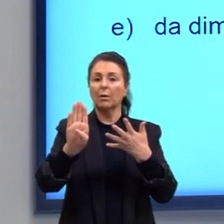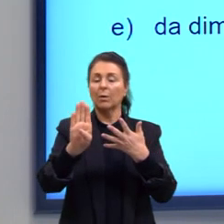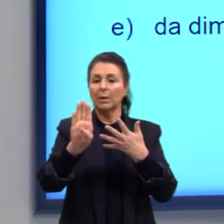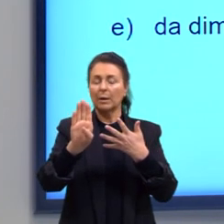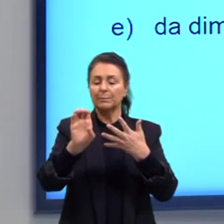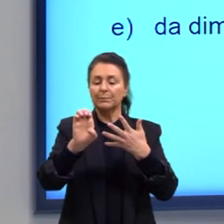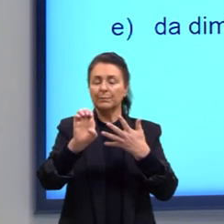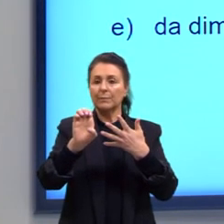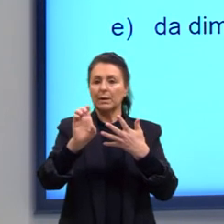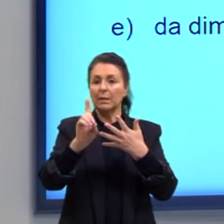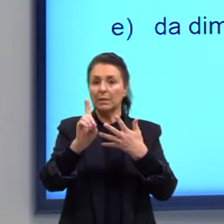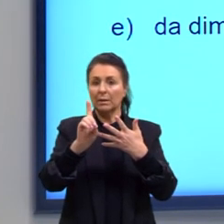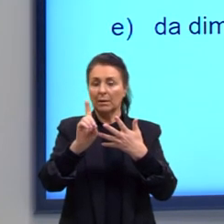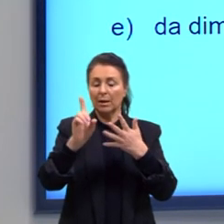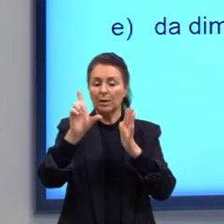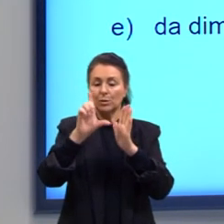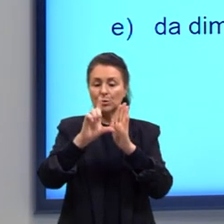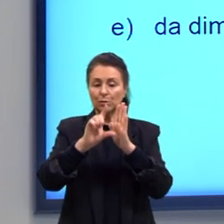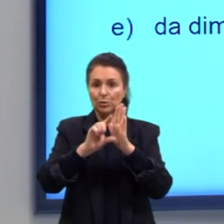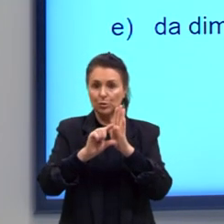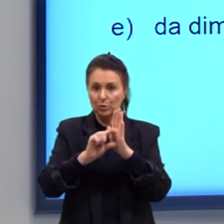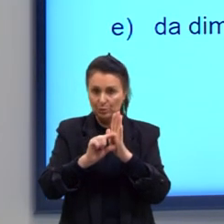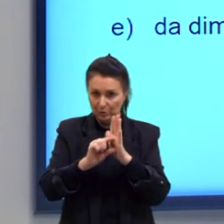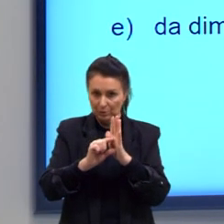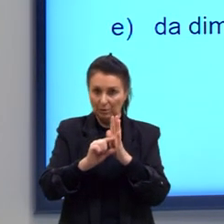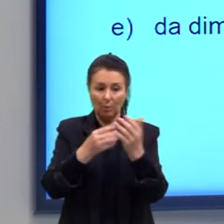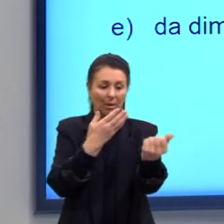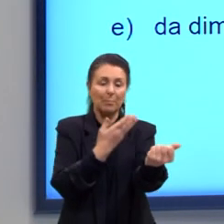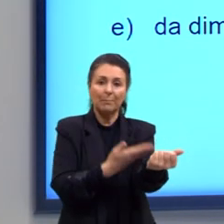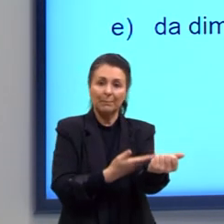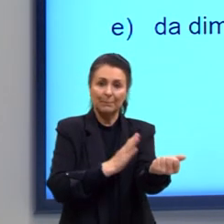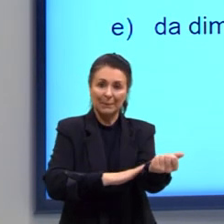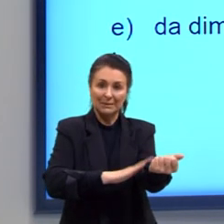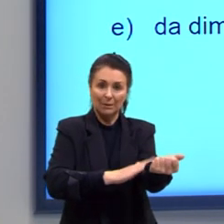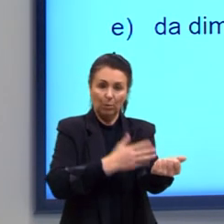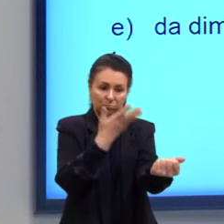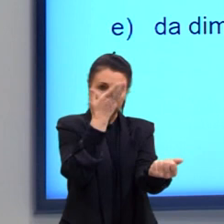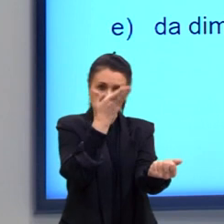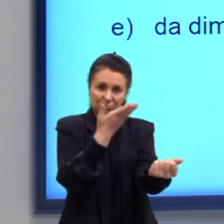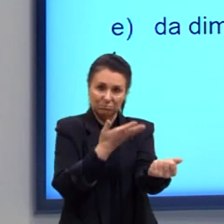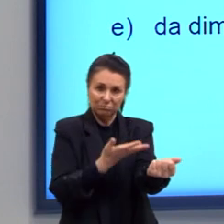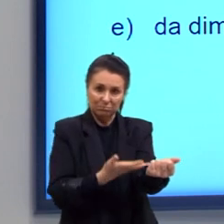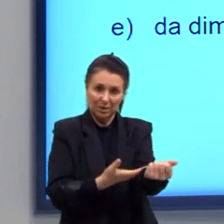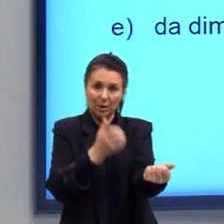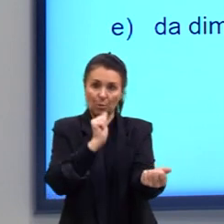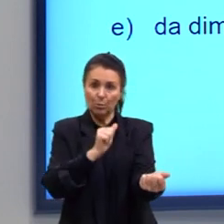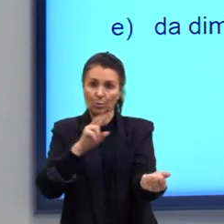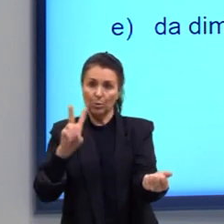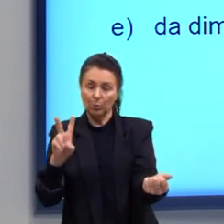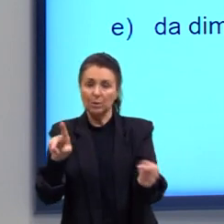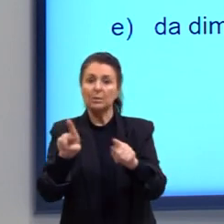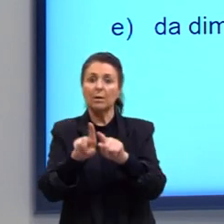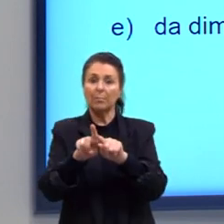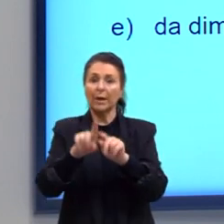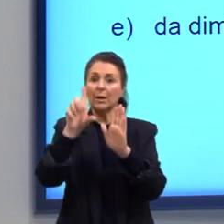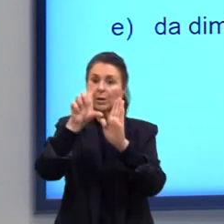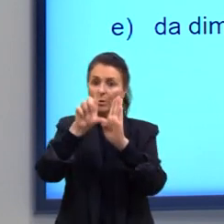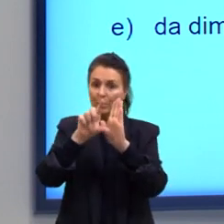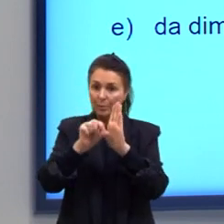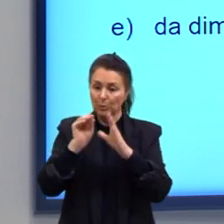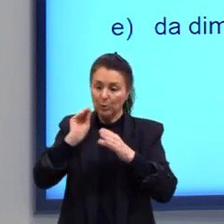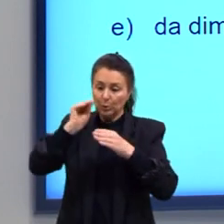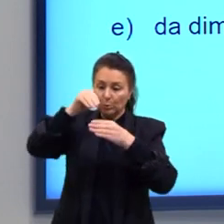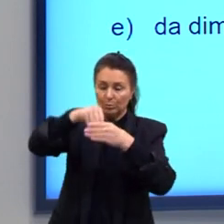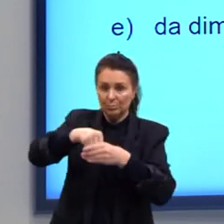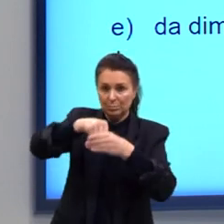a diminuição da pressão né a queda de pressão arterial de oxigênio reduza a quantidade de hemoglobina oxigenada